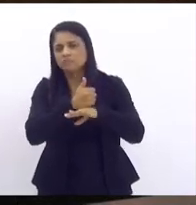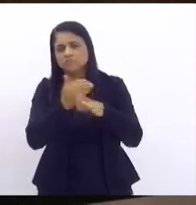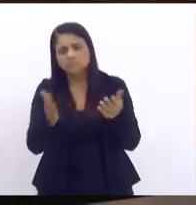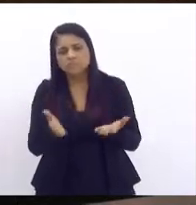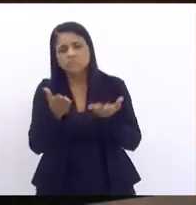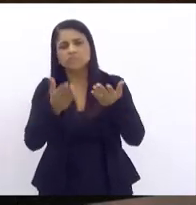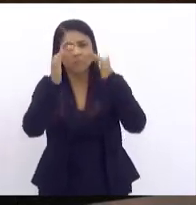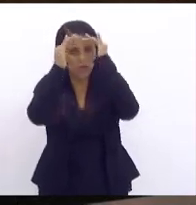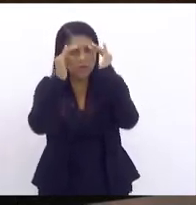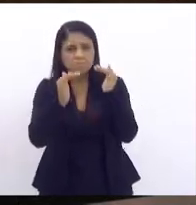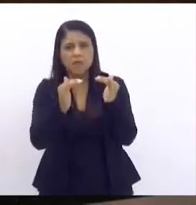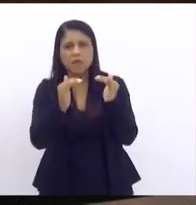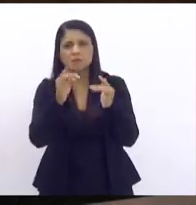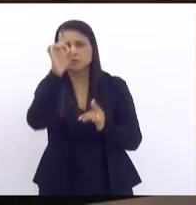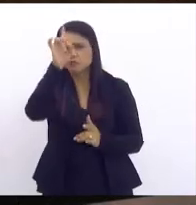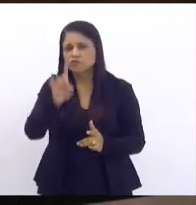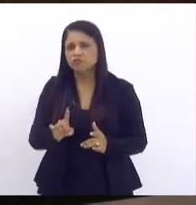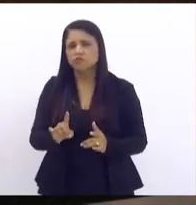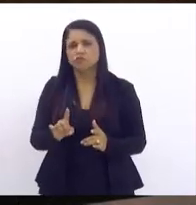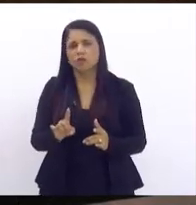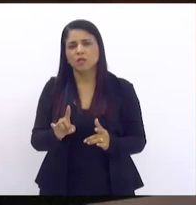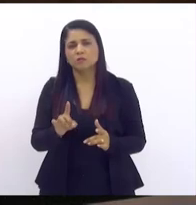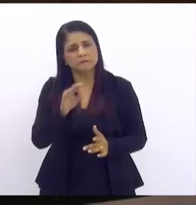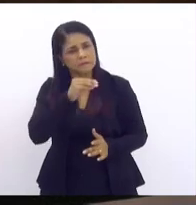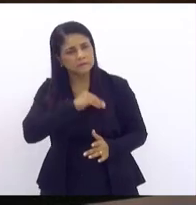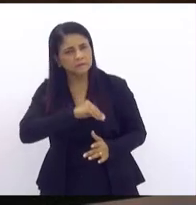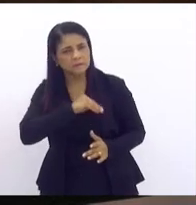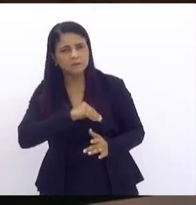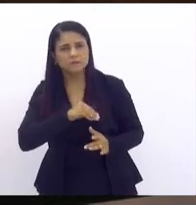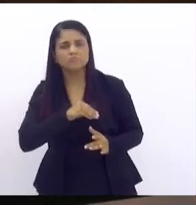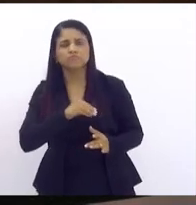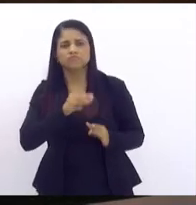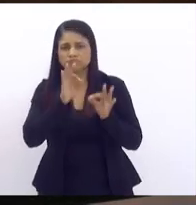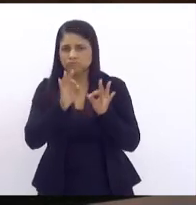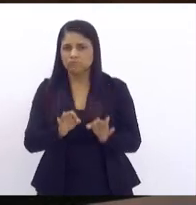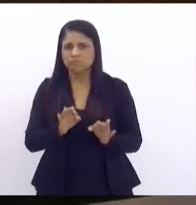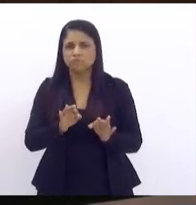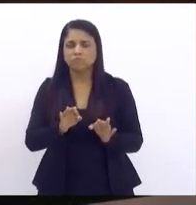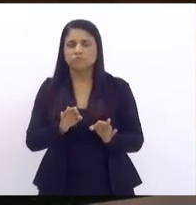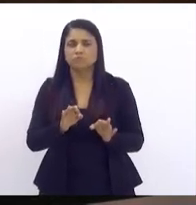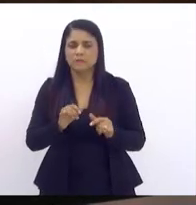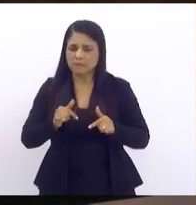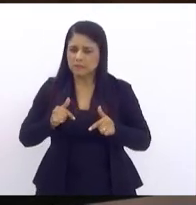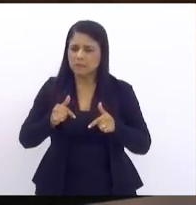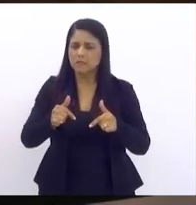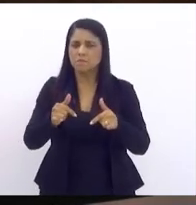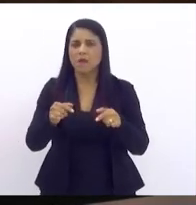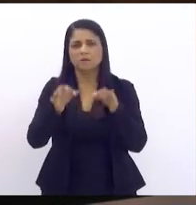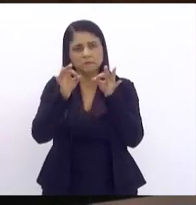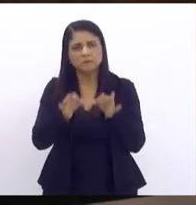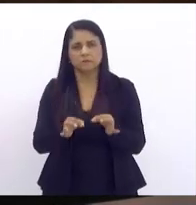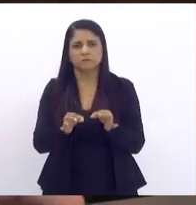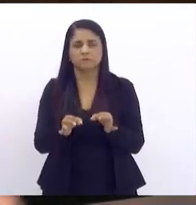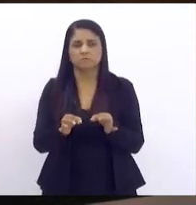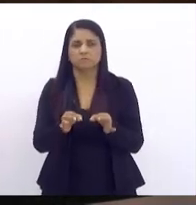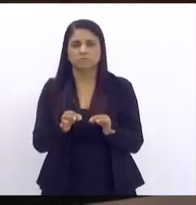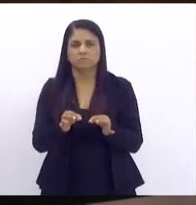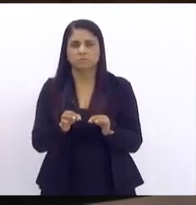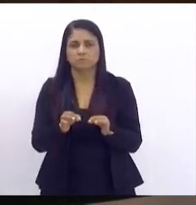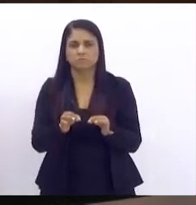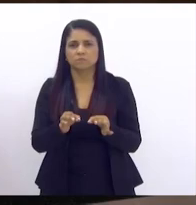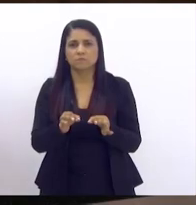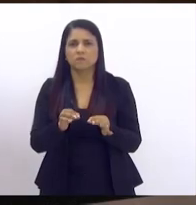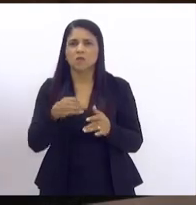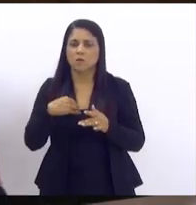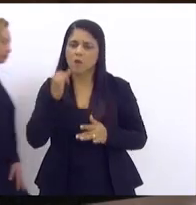respeito, com a dignidade necessária, com o salário necessário e com as condições materiais necessárias. É esse o